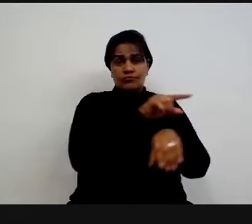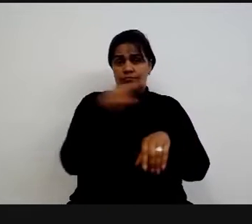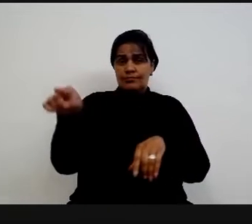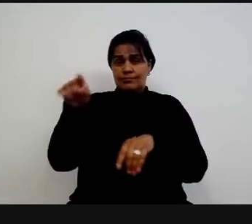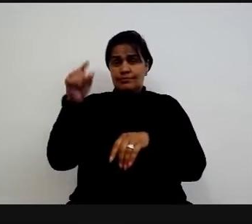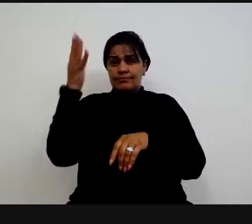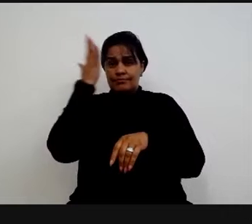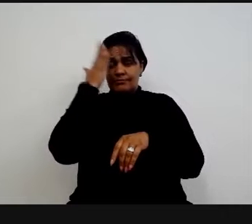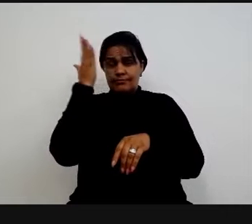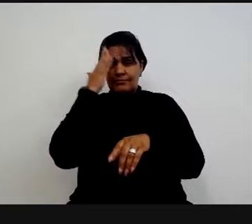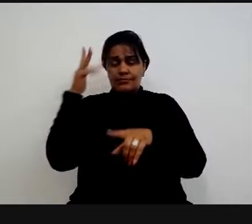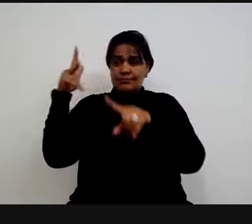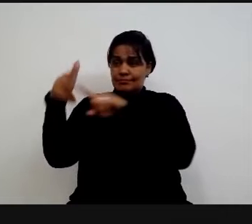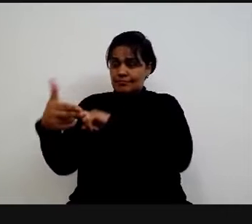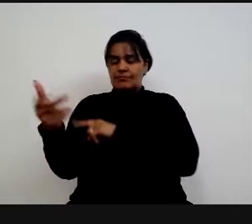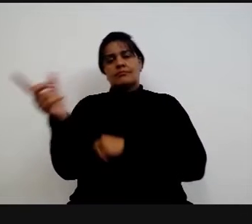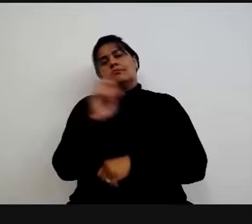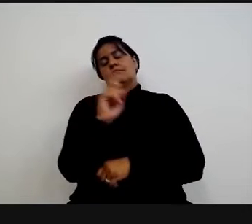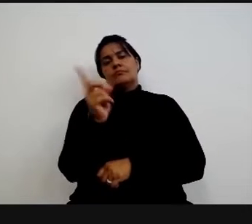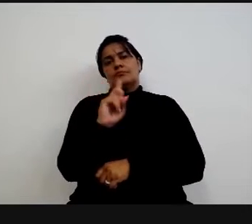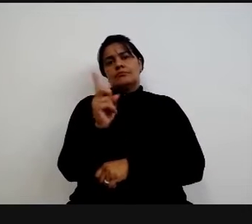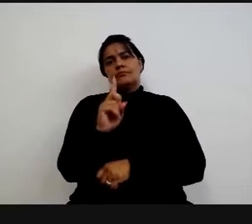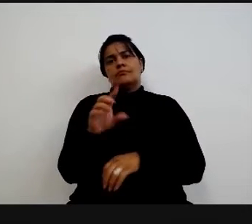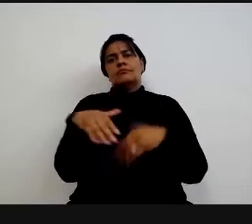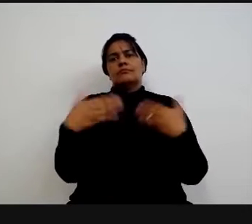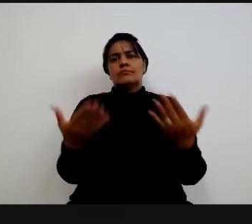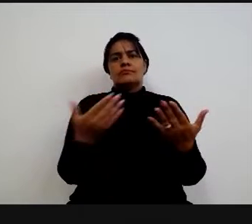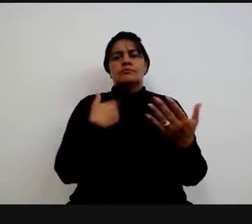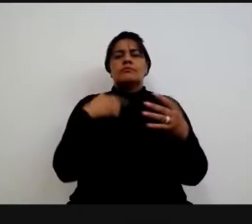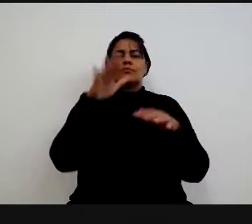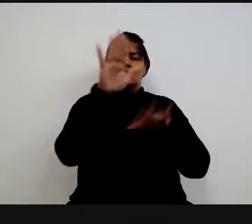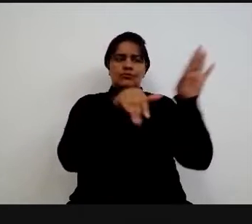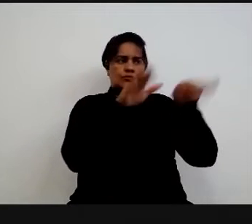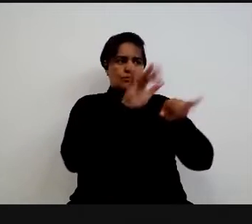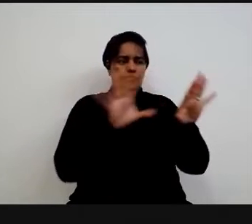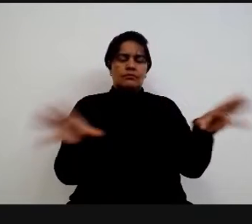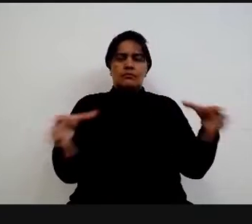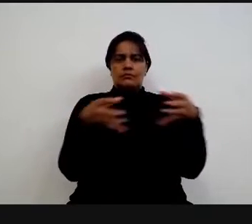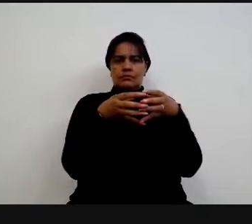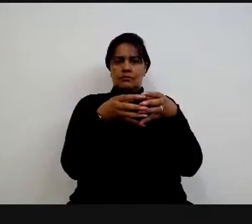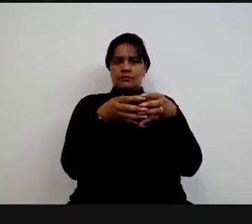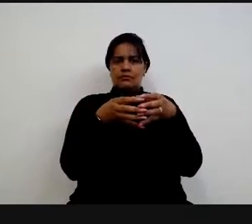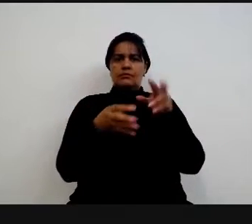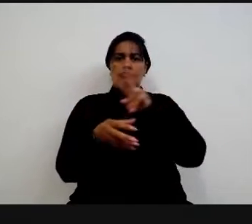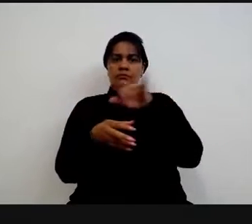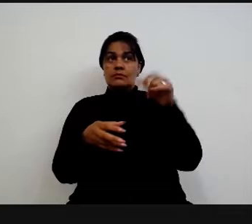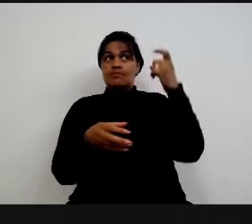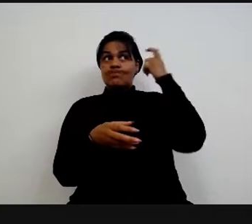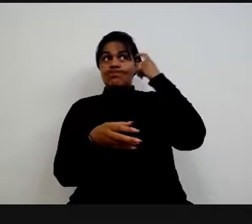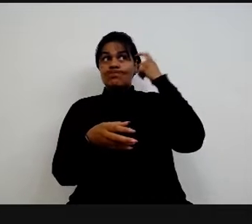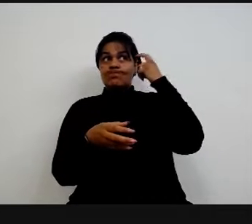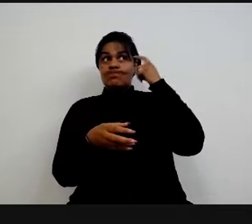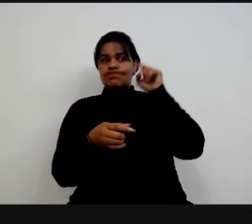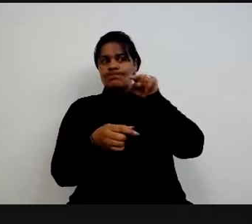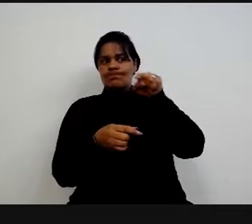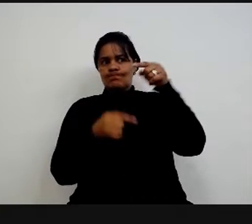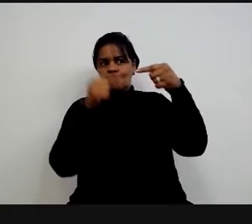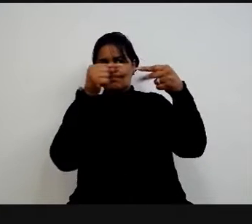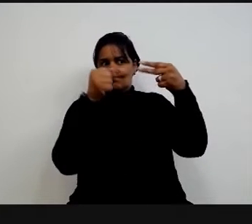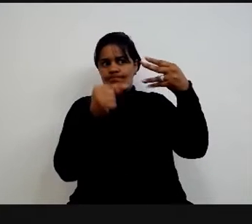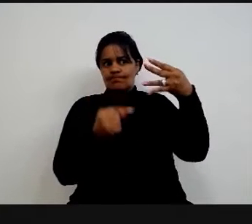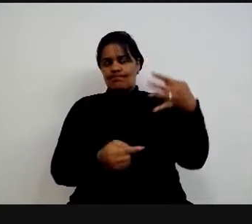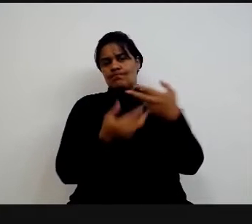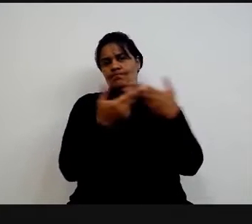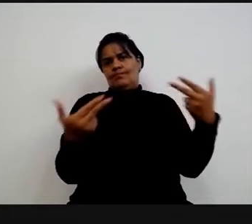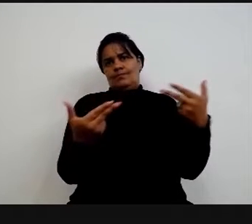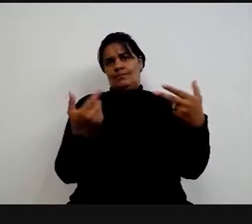ser ignorados. Quer dizer, aí o que eu fiz, né? Eu chamei minha equipe e falei, me ajuda a pensar nesses desafios